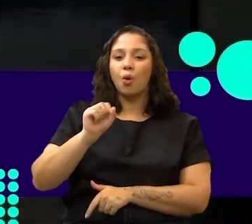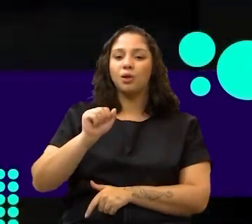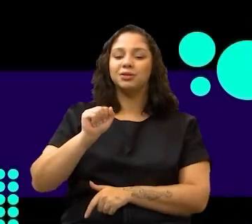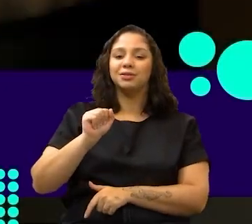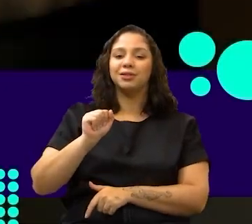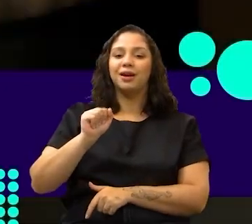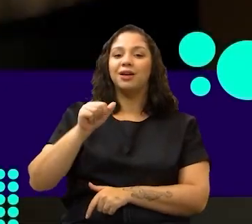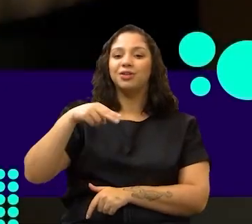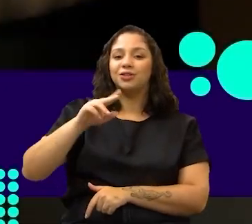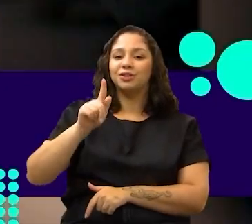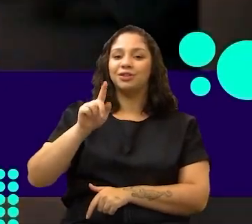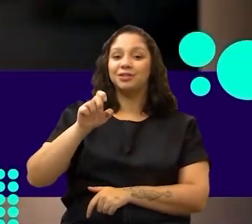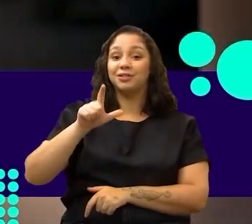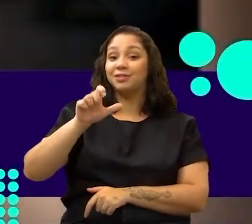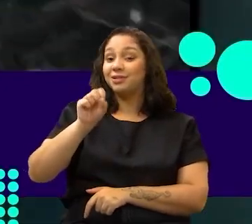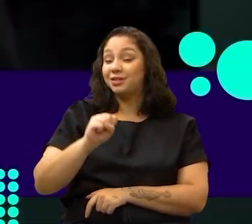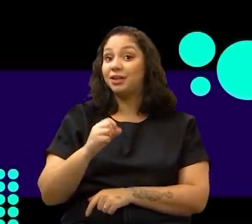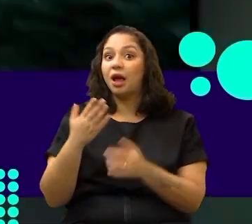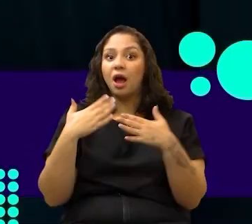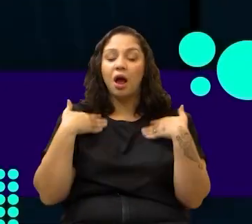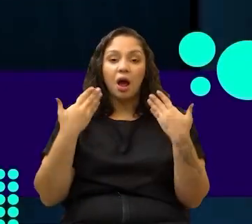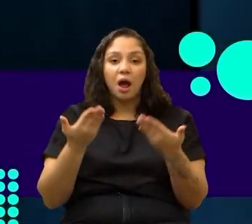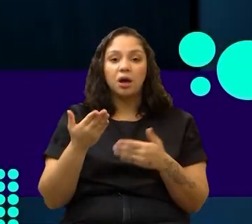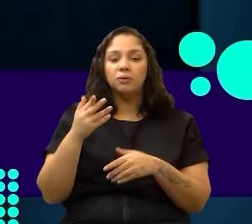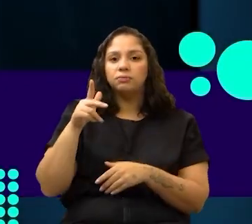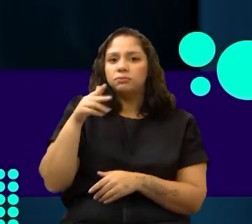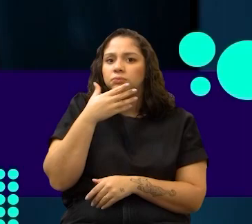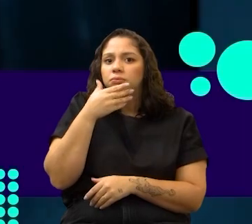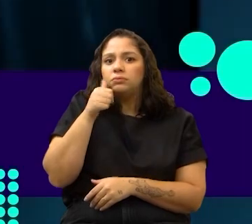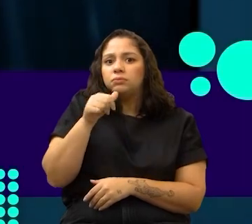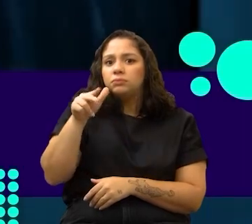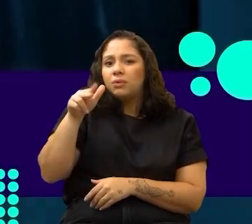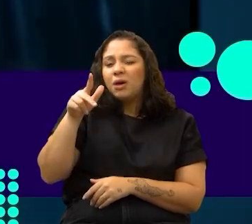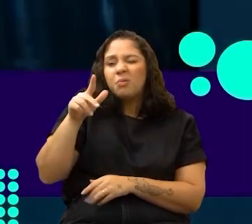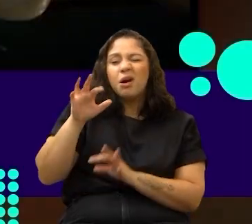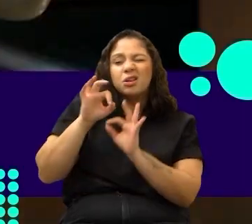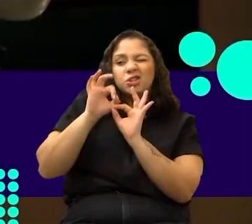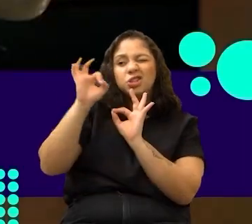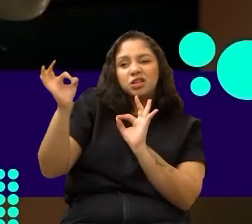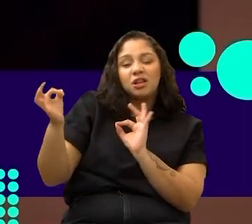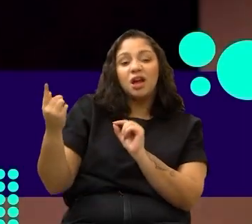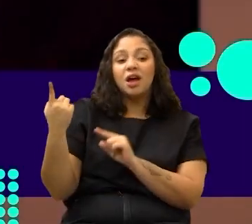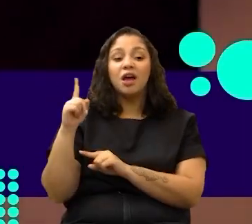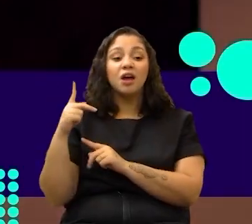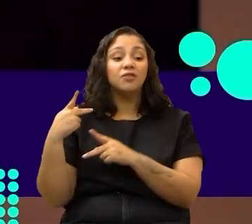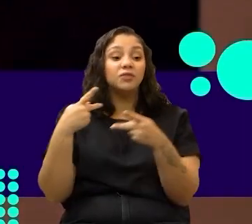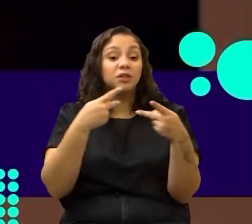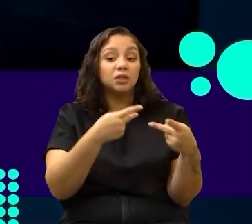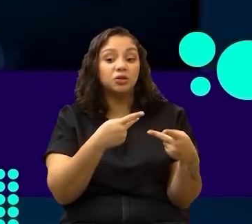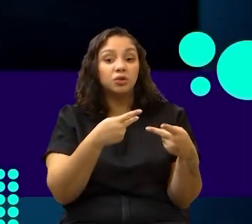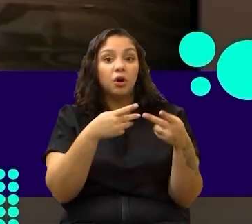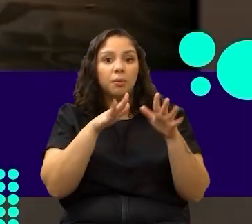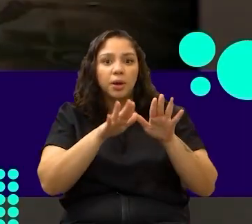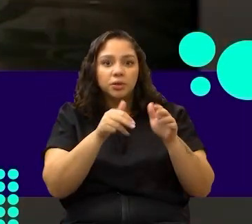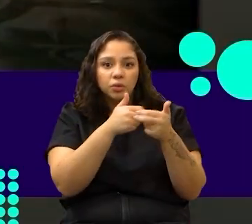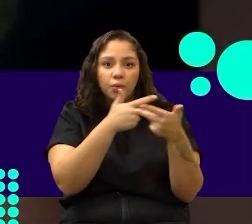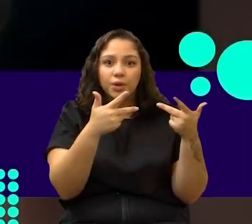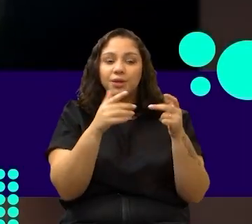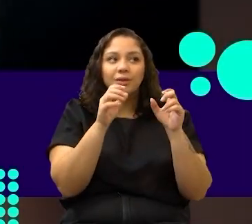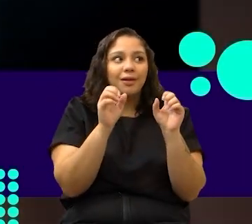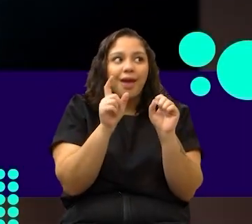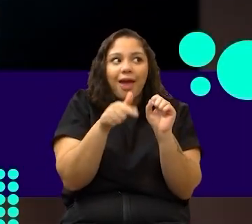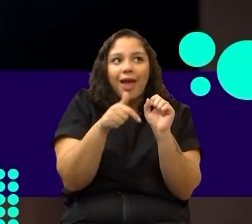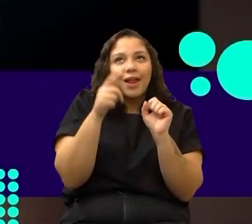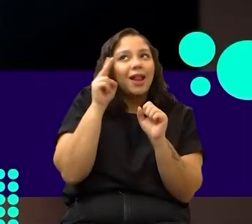Califórnia. Para sua surpresa, sua irmã Beth, que andava distante, foi visitá-los, mas o que poderia ser motivo de